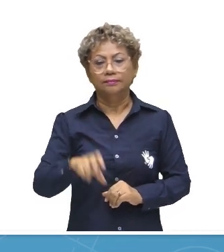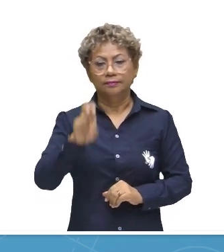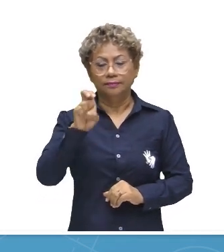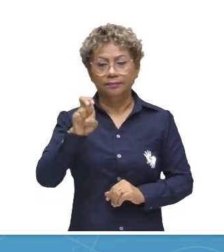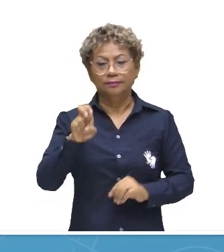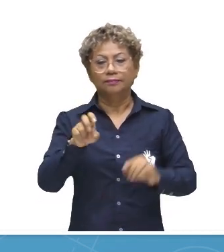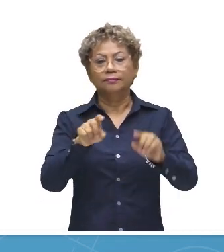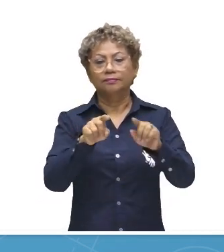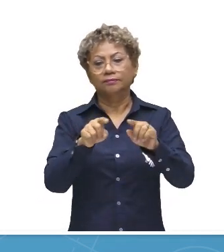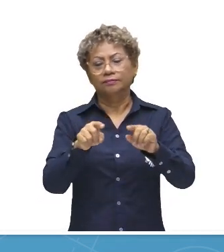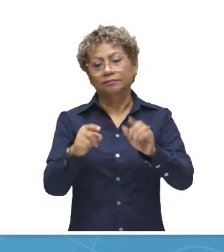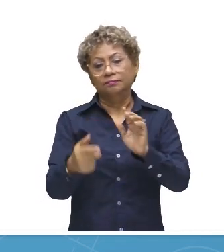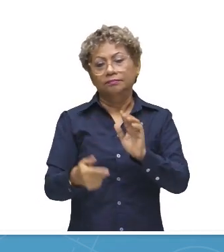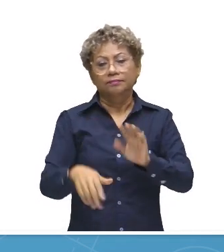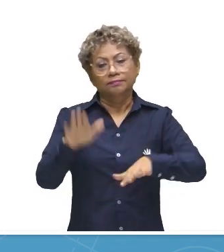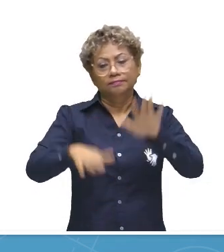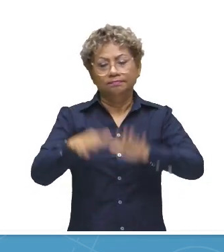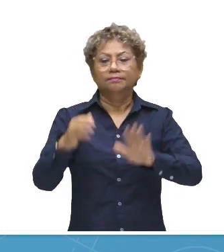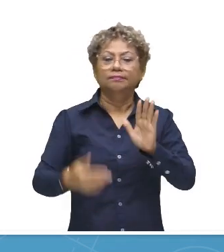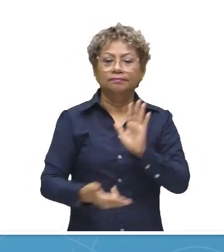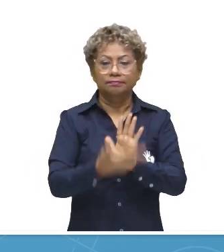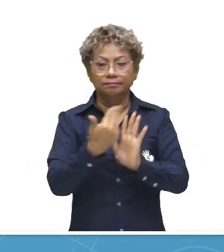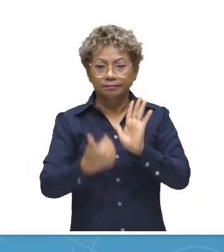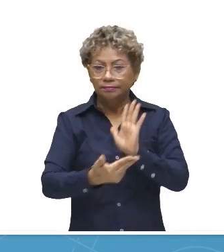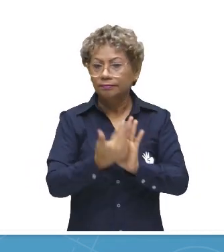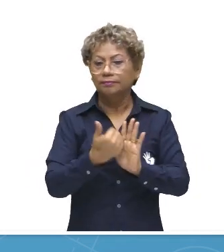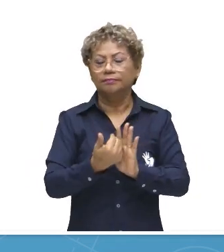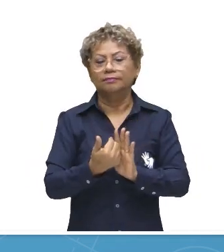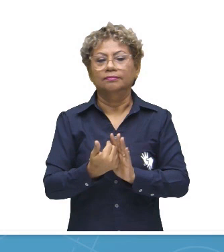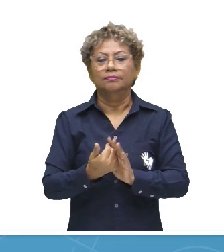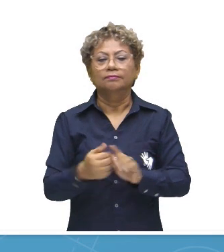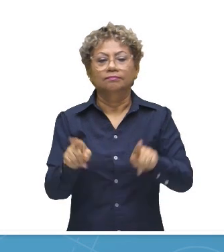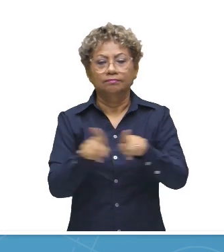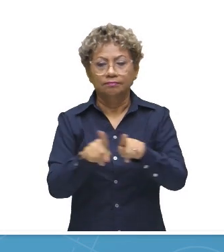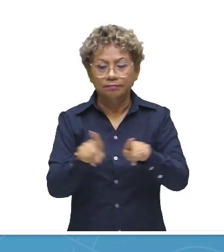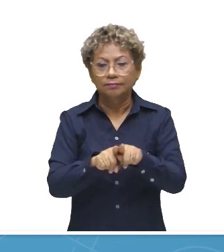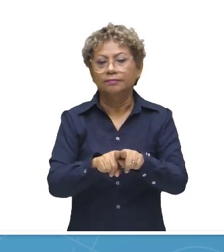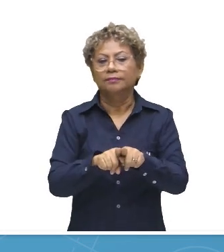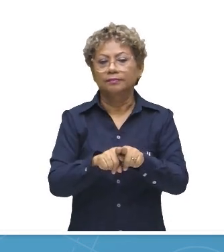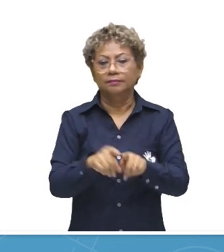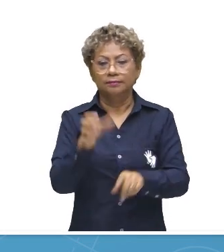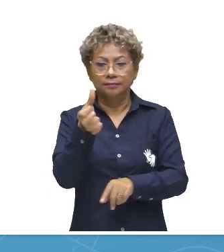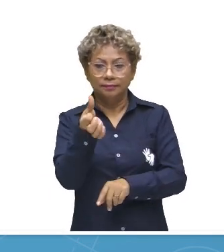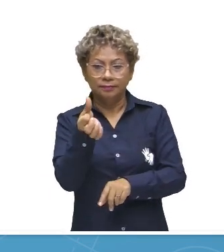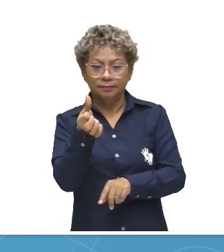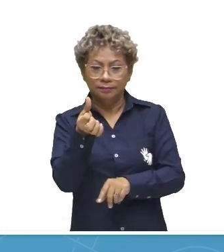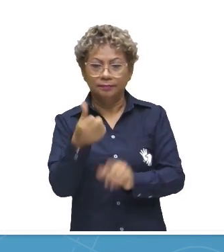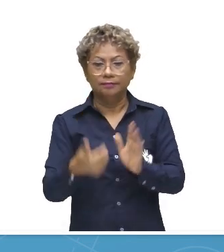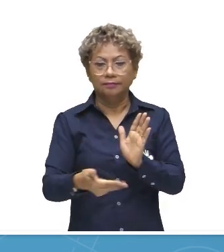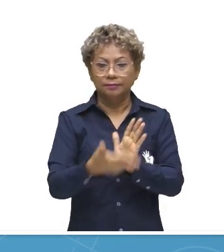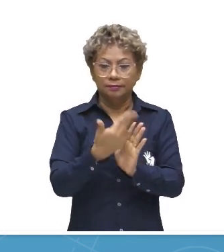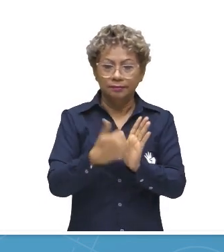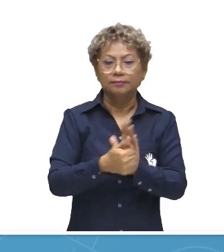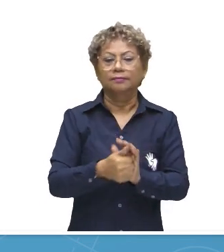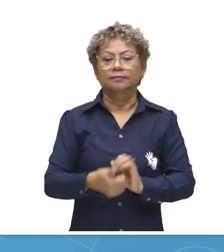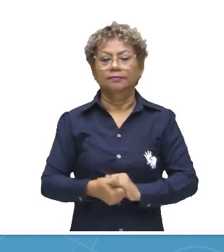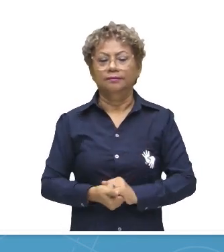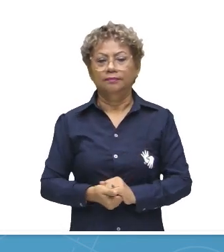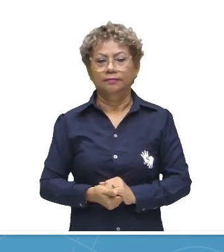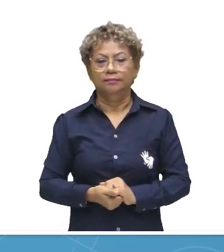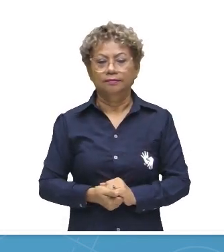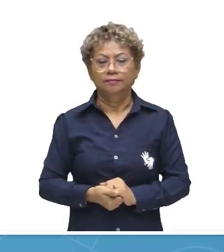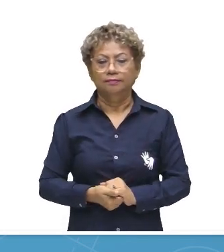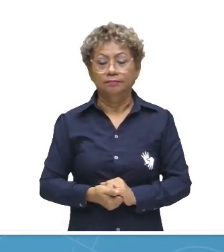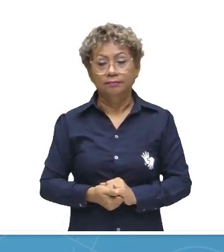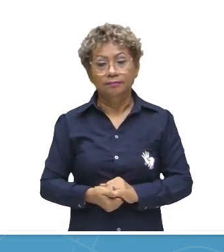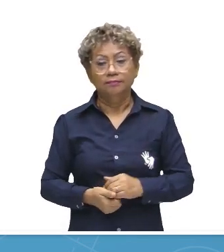lados. Hexágono, polígonos que possuem seis lados. Heptágono,